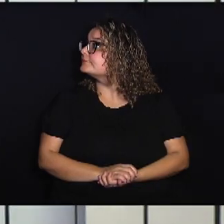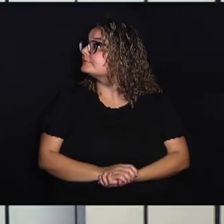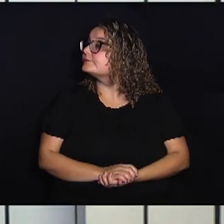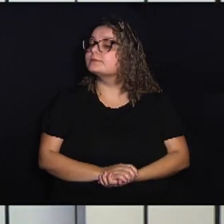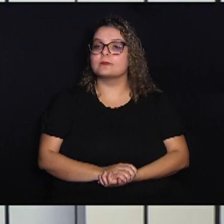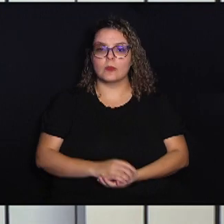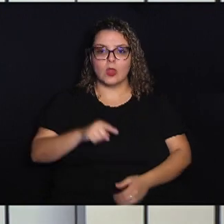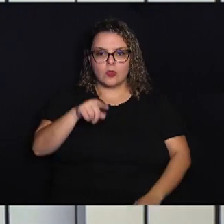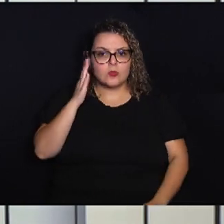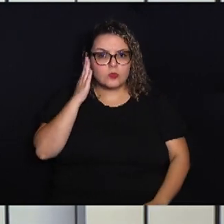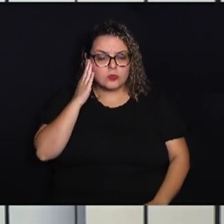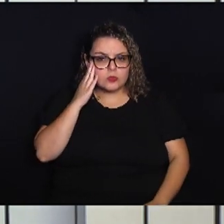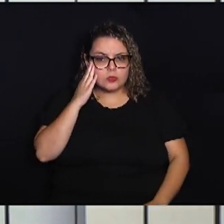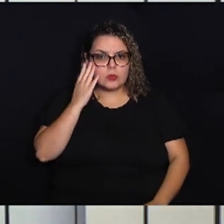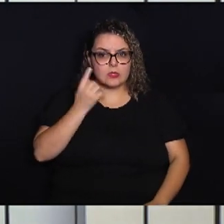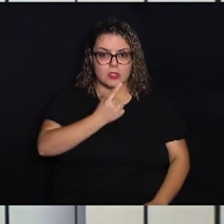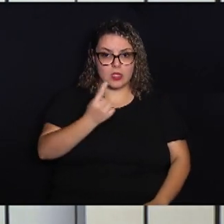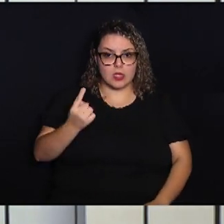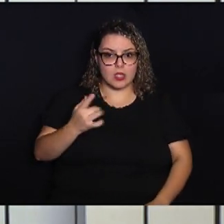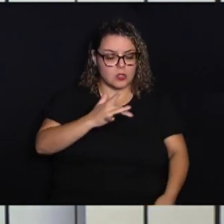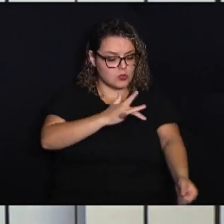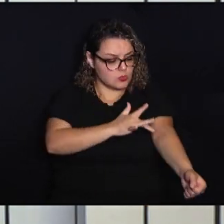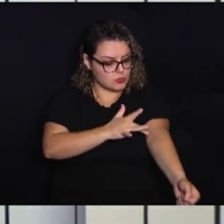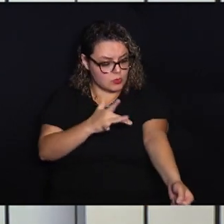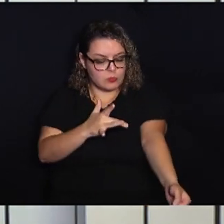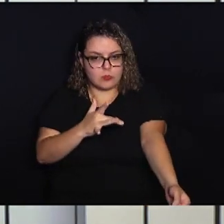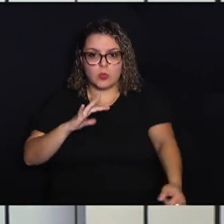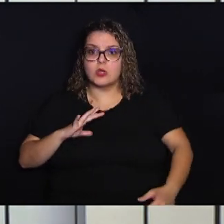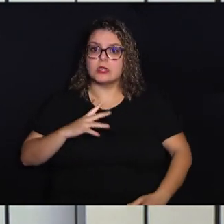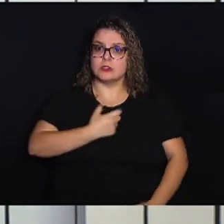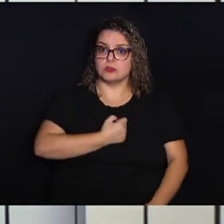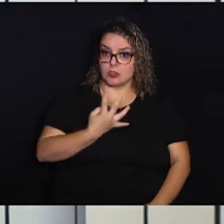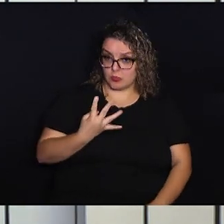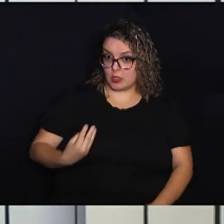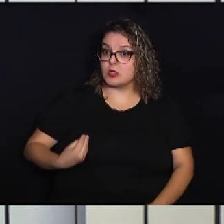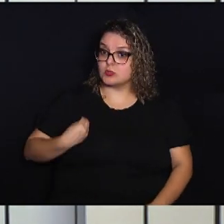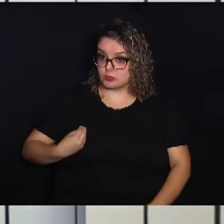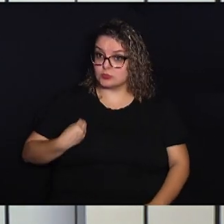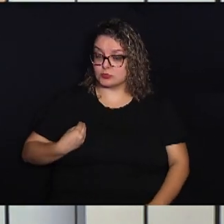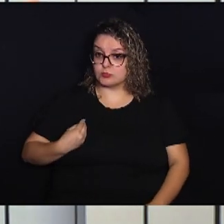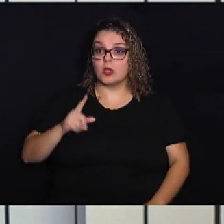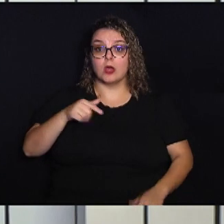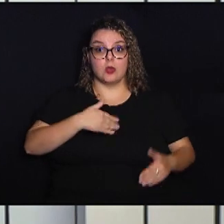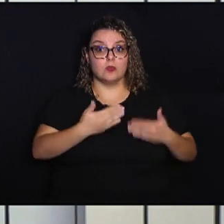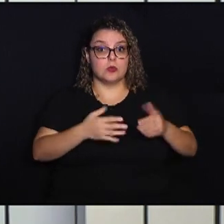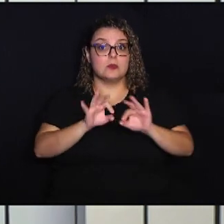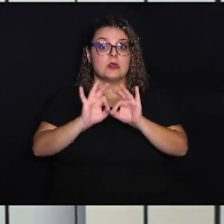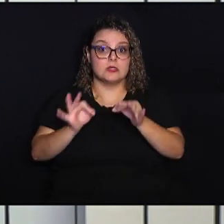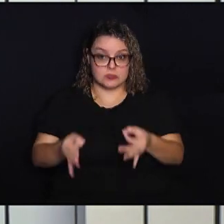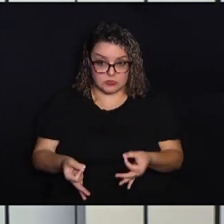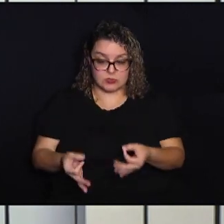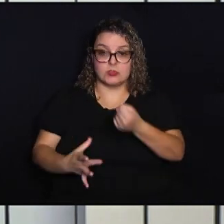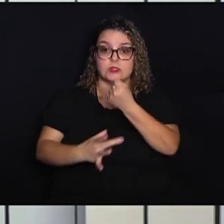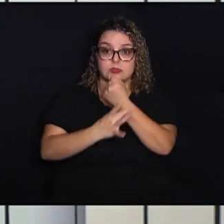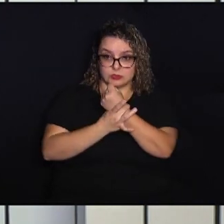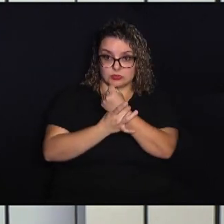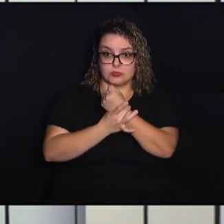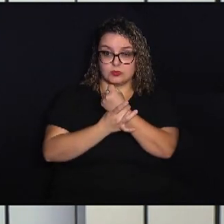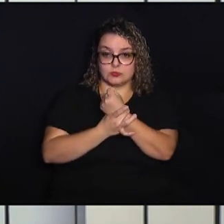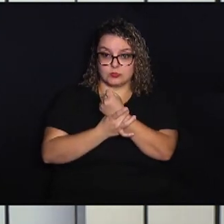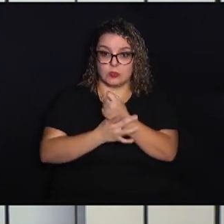Você sabia que cada doação de sangue pode salvar até 4 vidas? É um procedimento simples e seguro. E